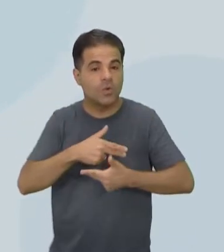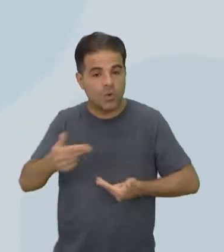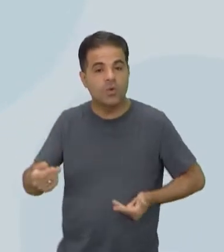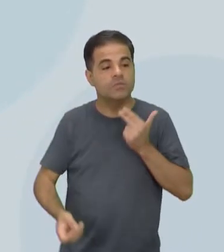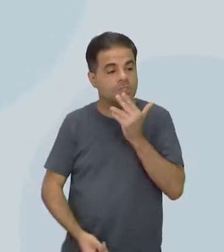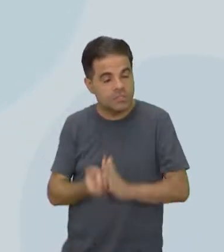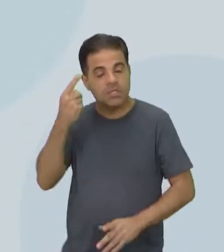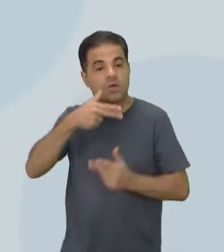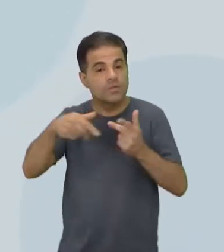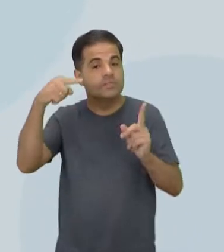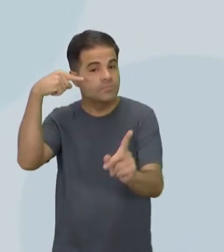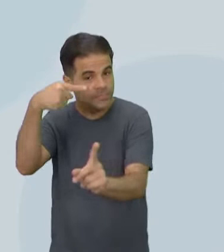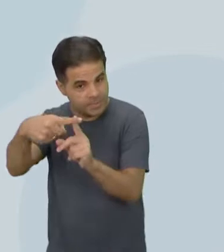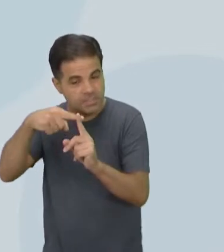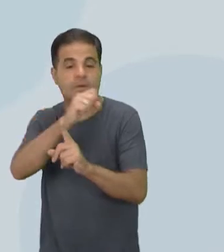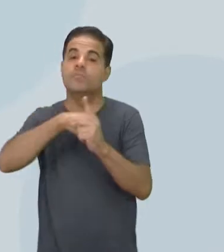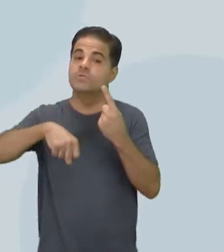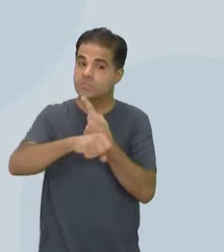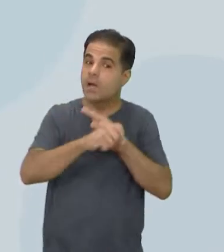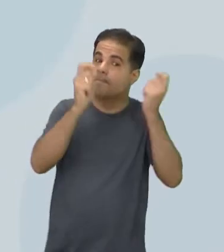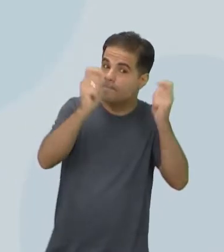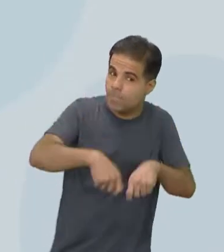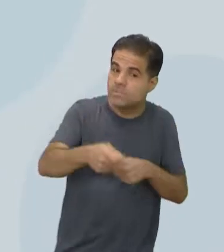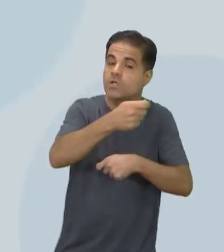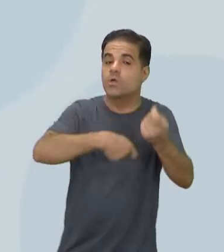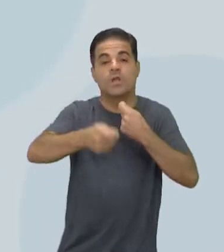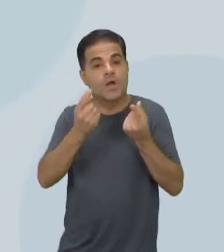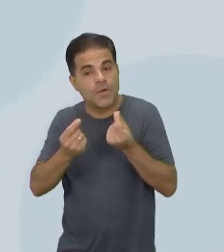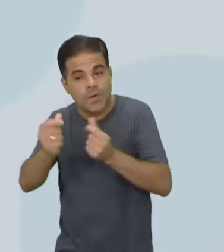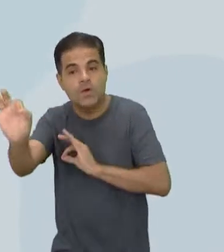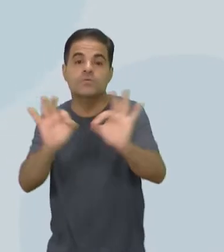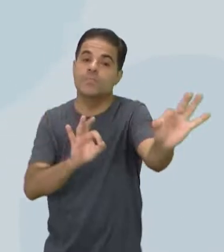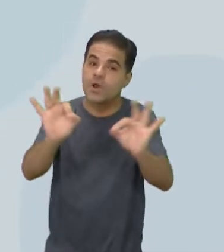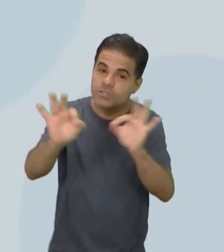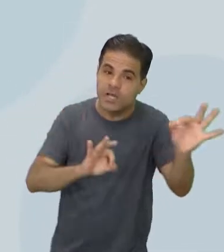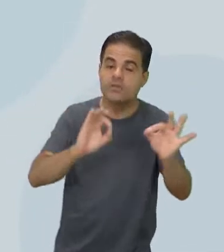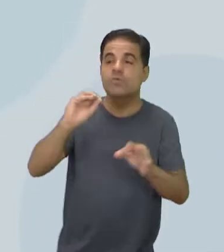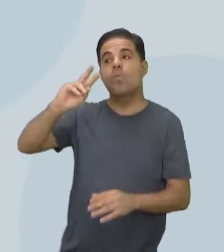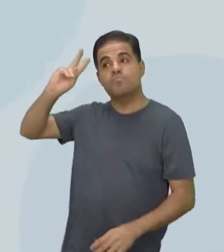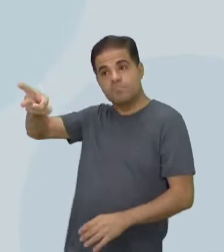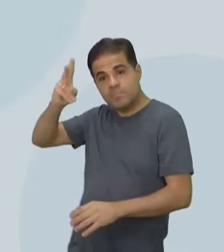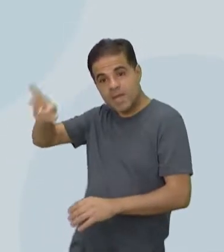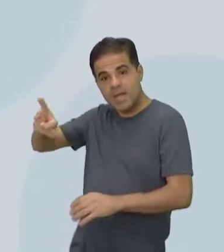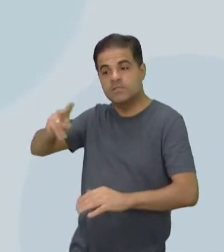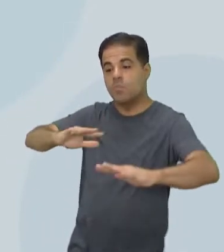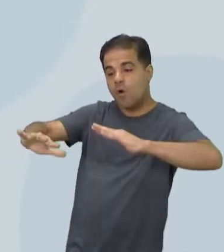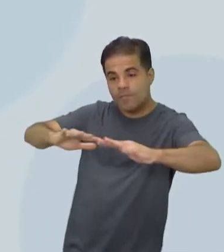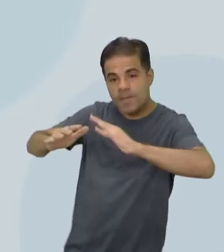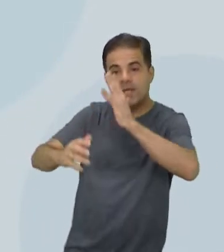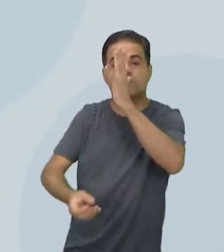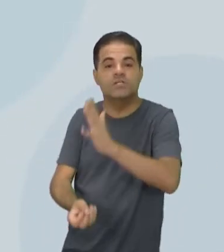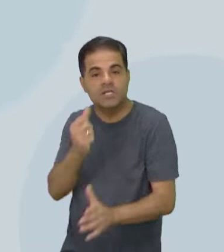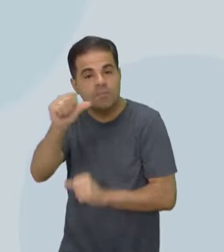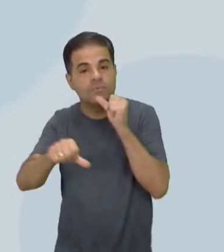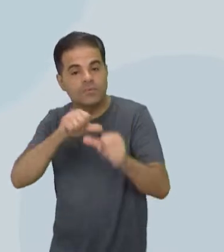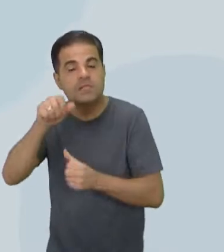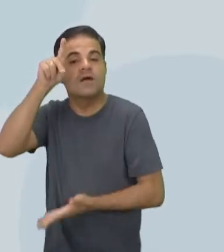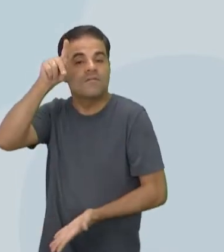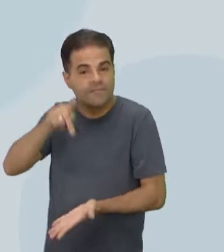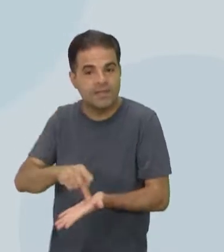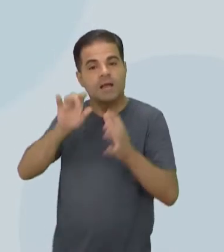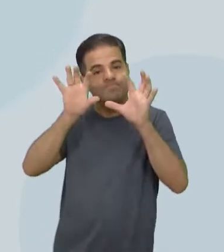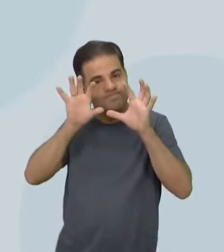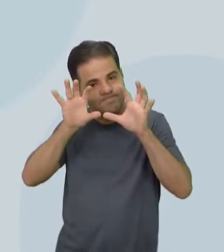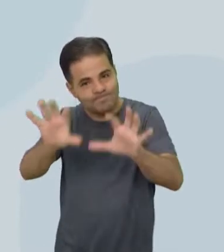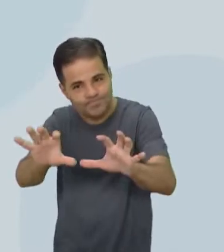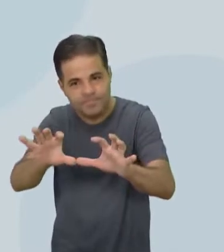positivo para a sociedade. Pode ser um negócio, um projeto ou mesmo um movimento que gere mudanças reais e